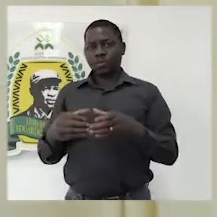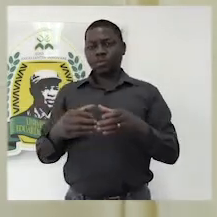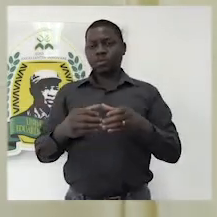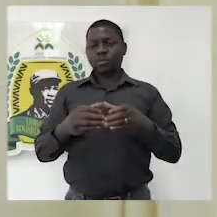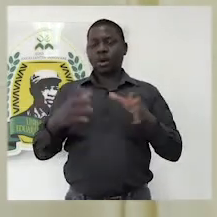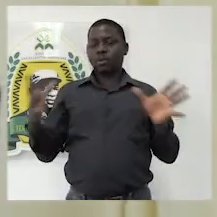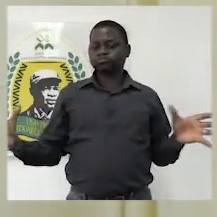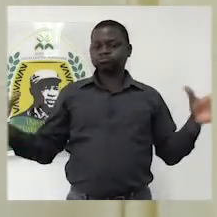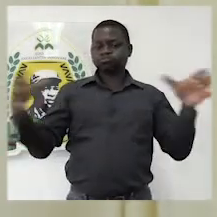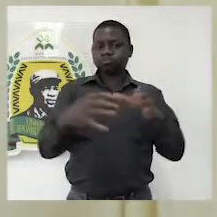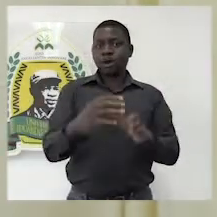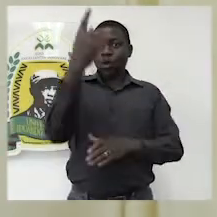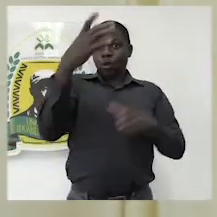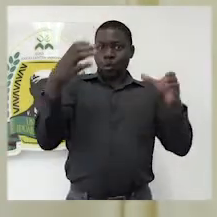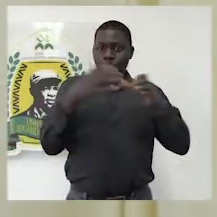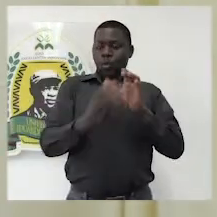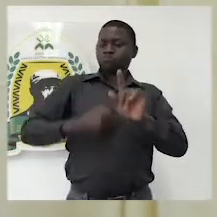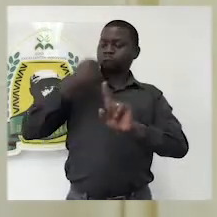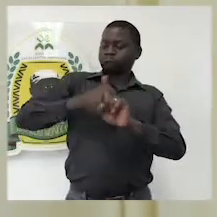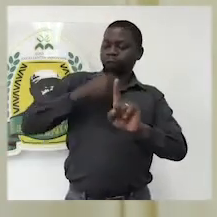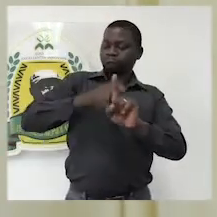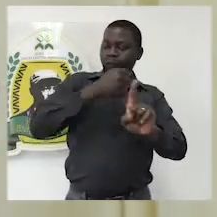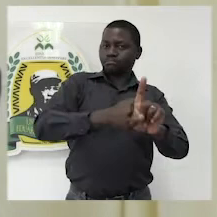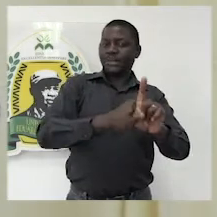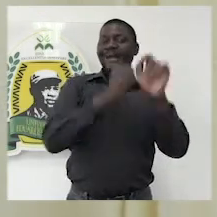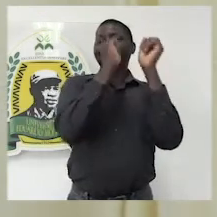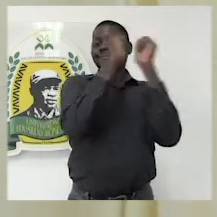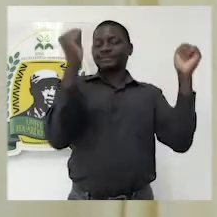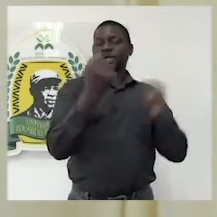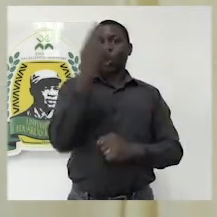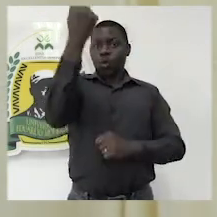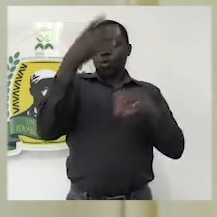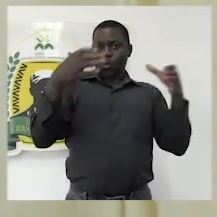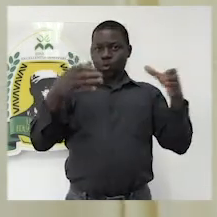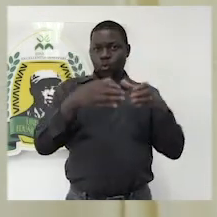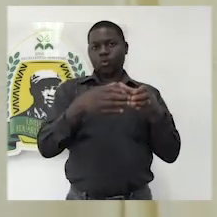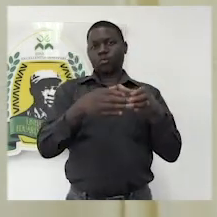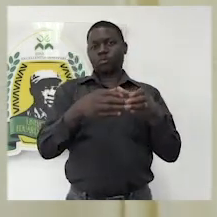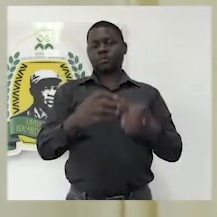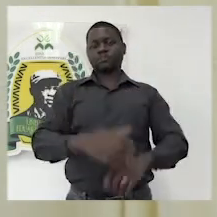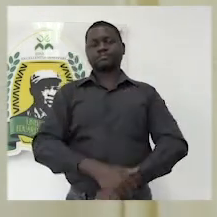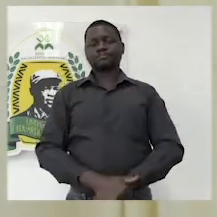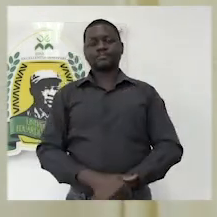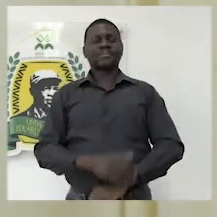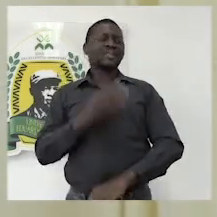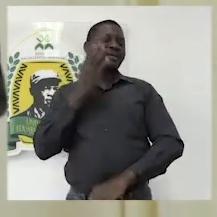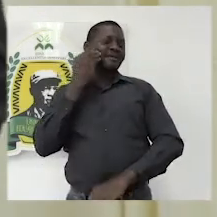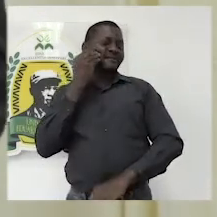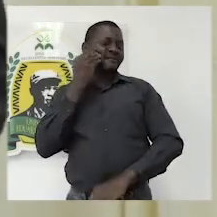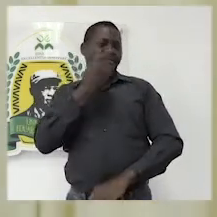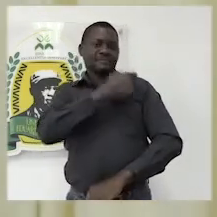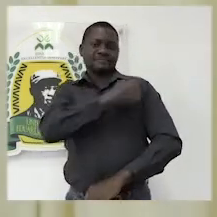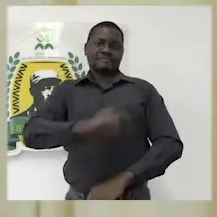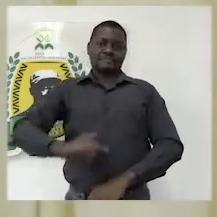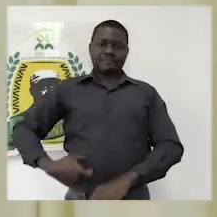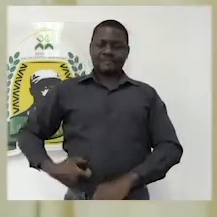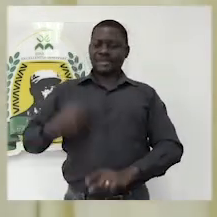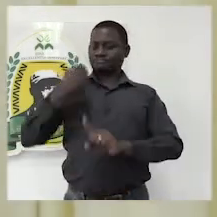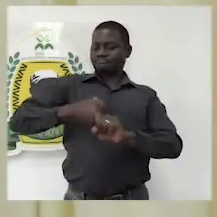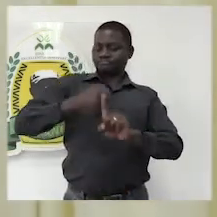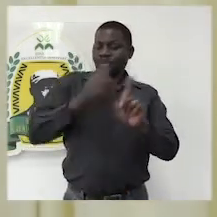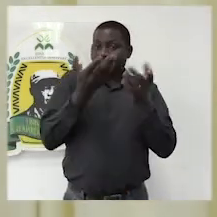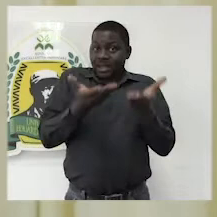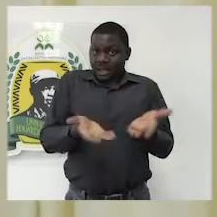congregar num movimento de libertação, numa única frente. Para o antigo chefe do Estado, os desafios da